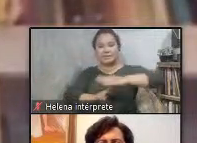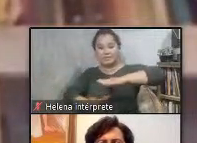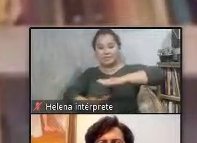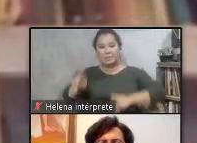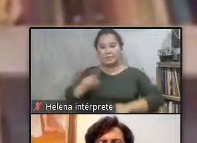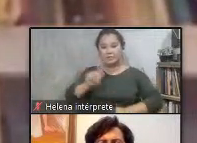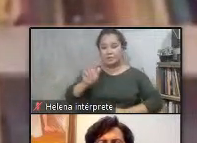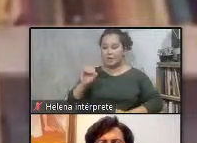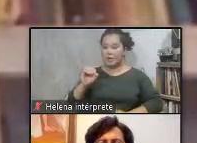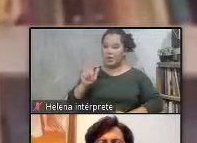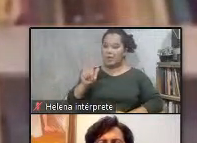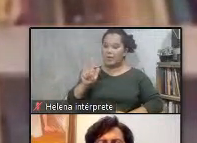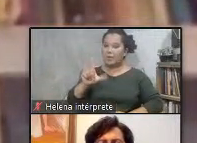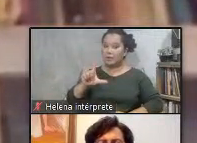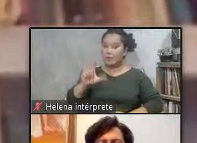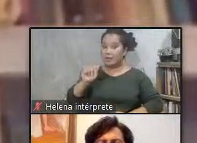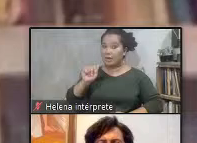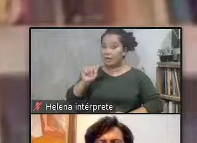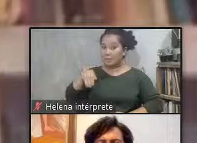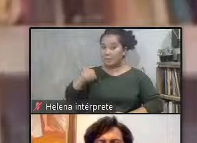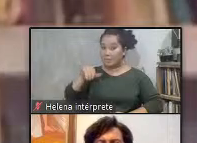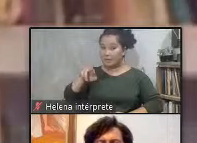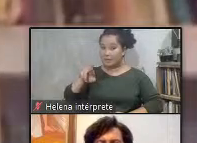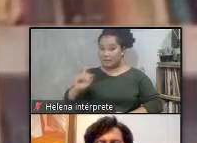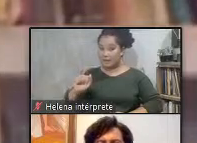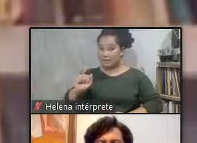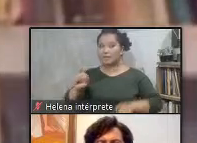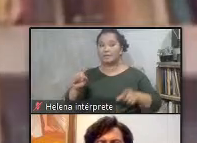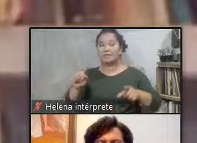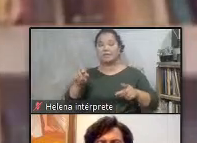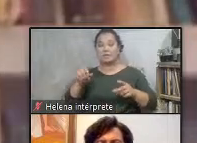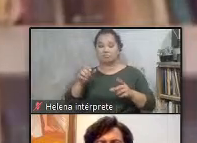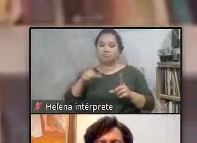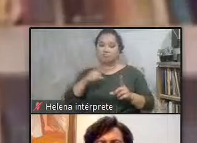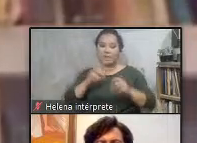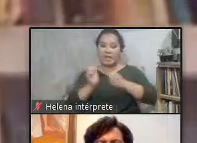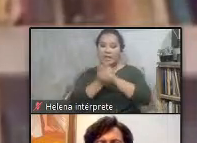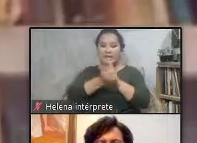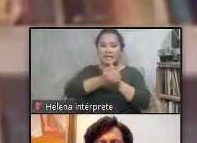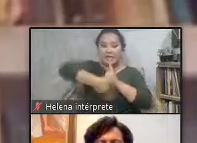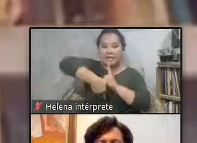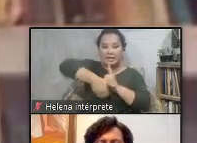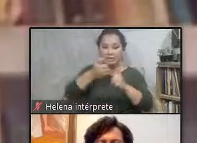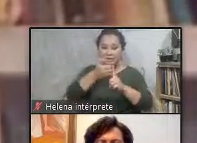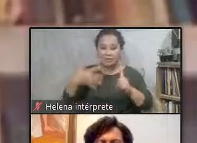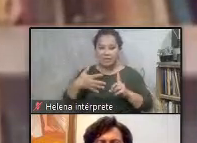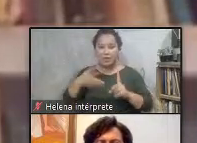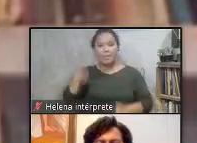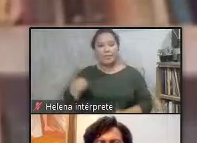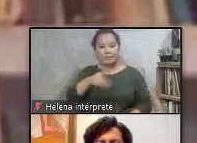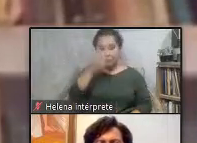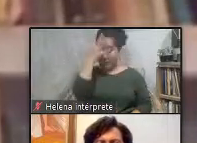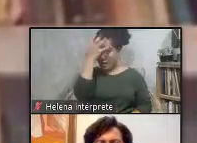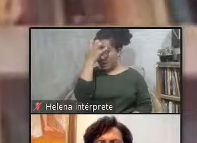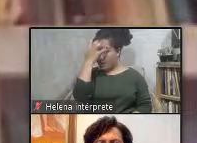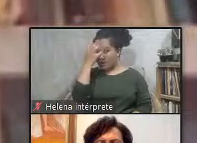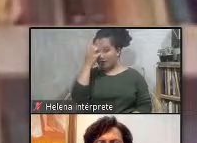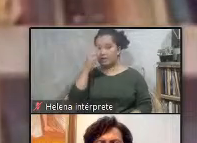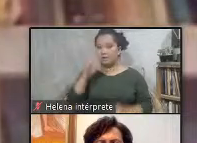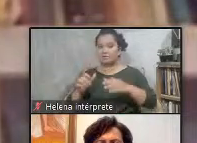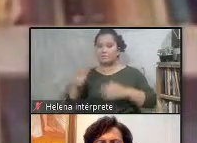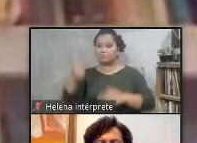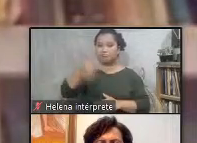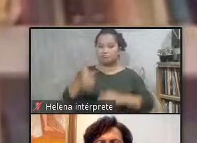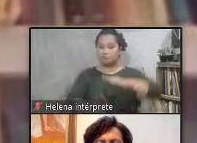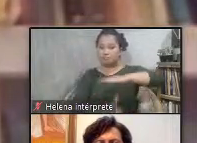extensão, o professor Henrique Uelva, que é o nosso vice-reitor, e a professora Márcia Abrão, nossa reitora. Eu